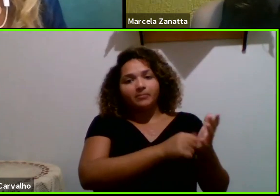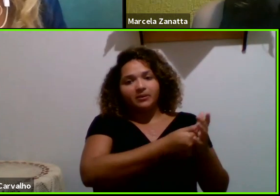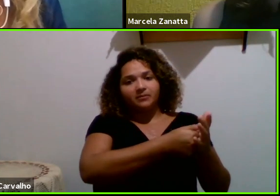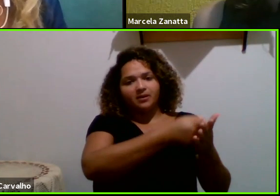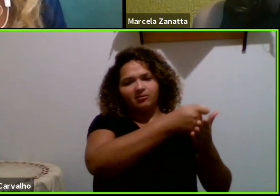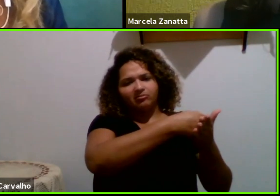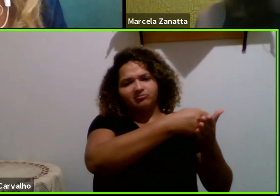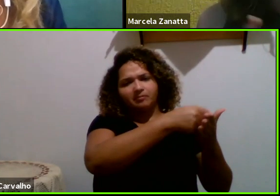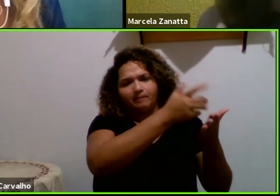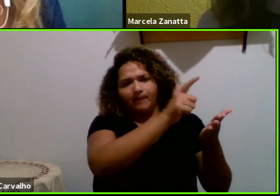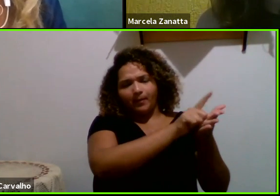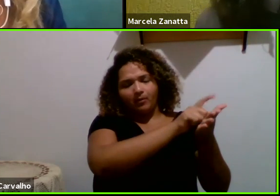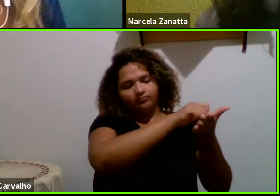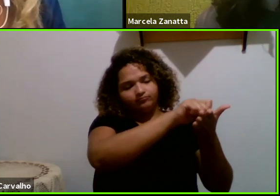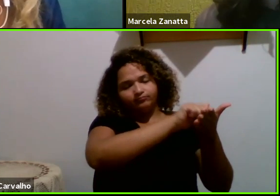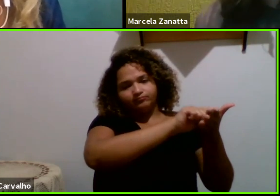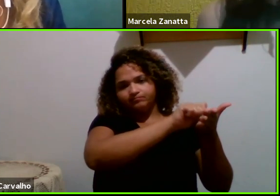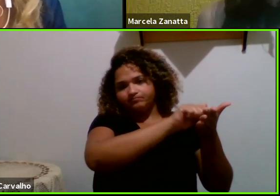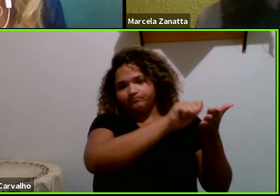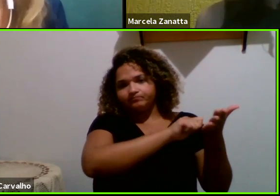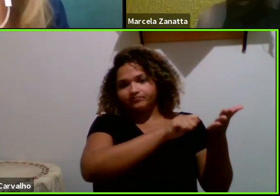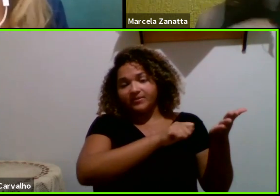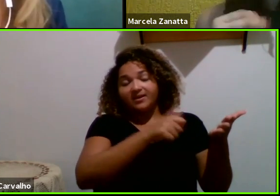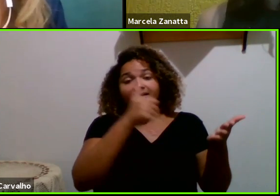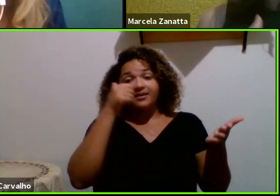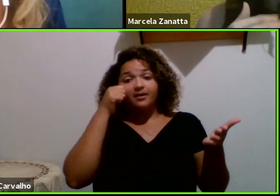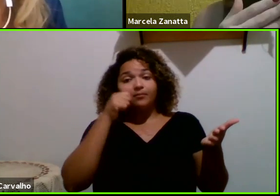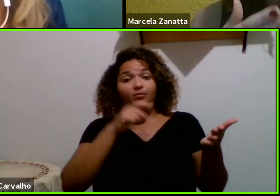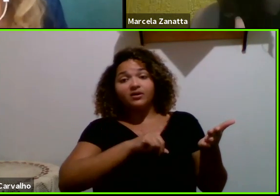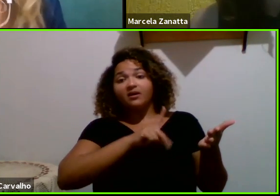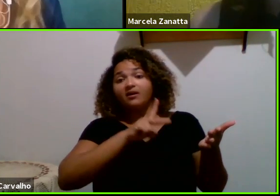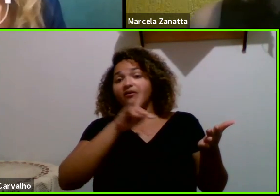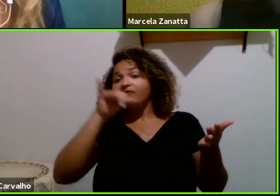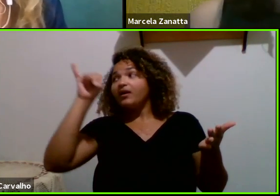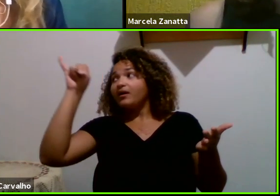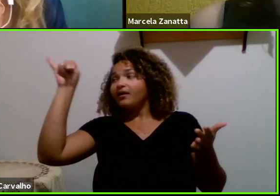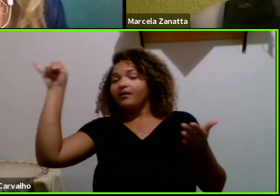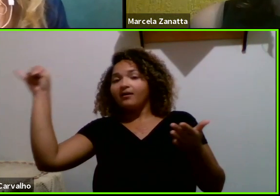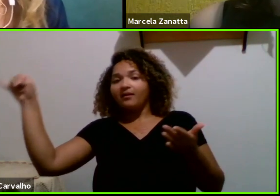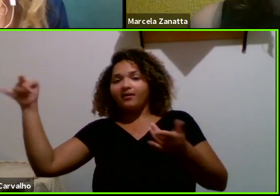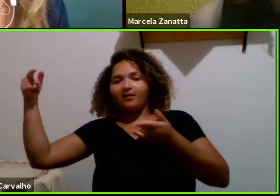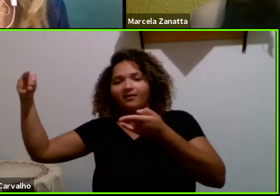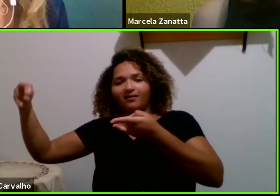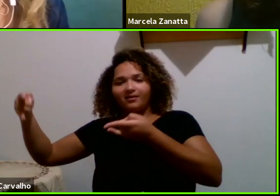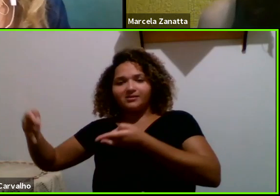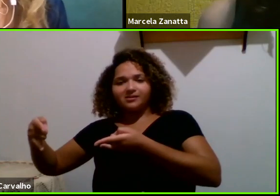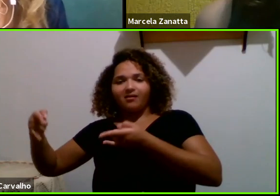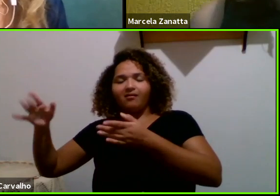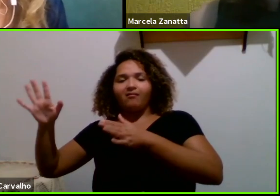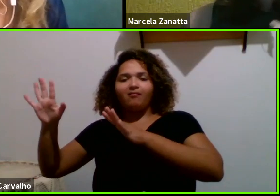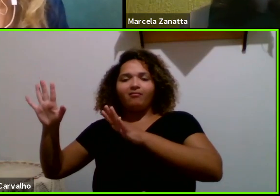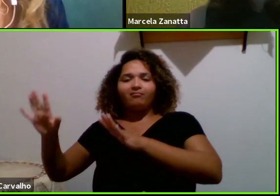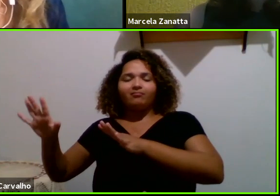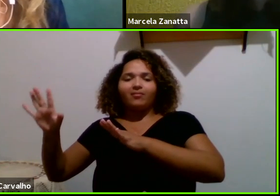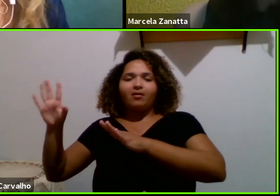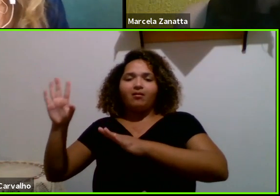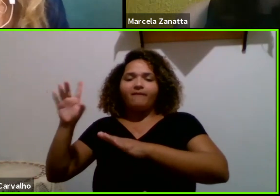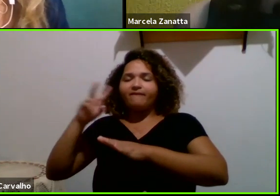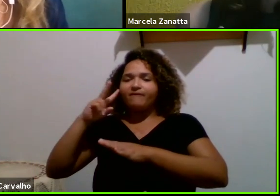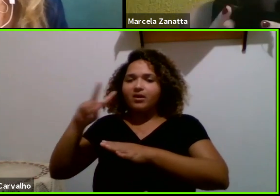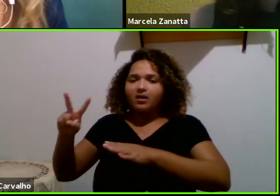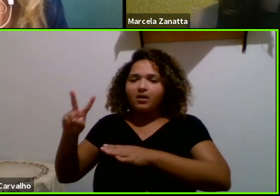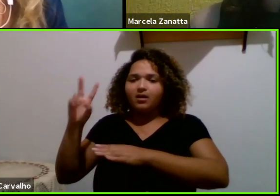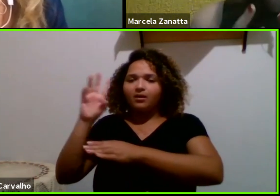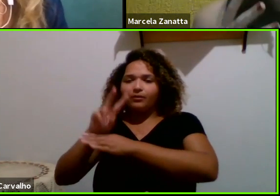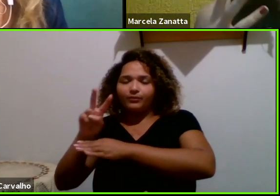vezes, a equipe do hospital sendo muito bacana, assim. Sabe aquela coisa? Faz a pergunta no intervalo da contração, espera passar a contração para perguntar de